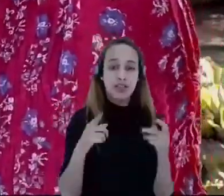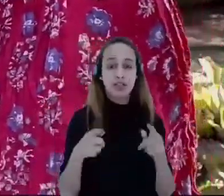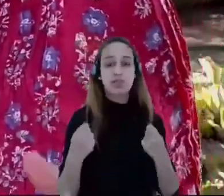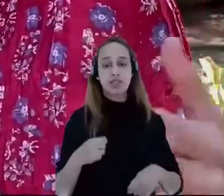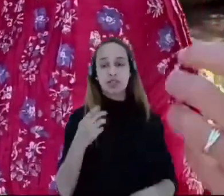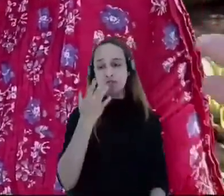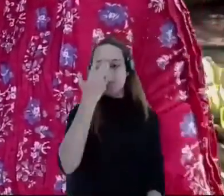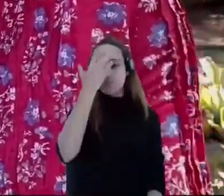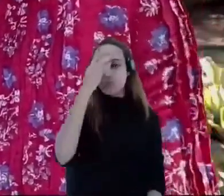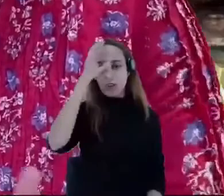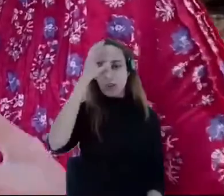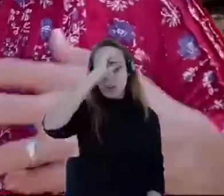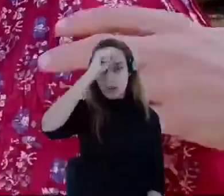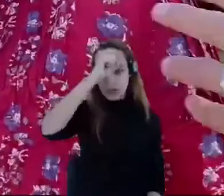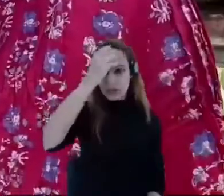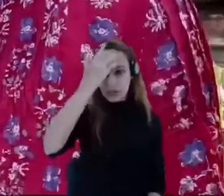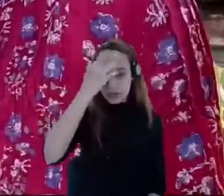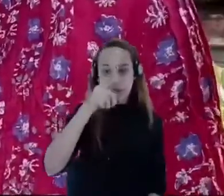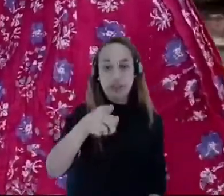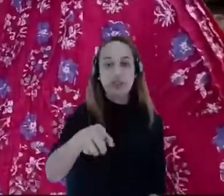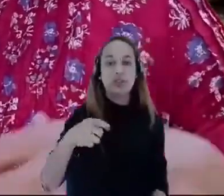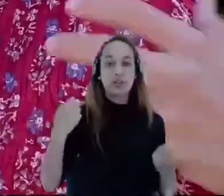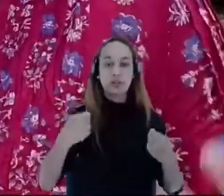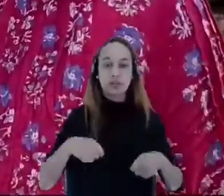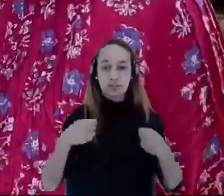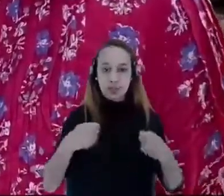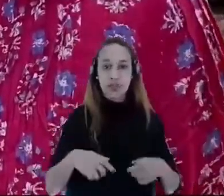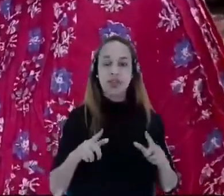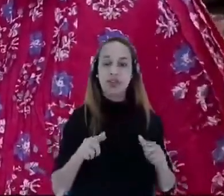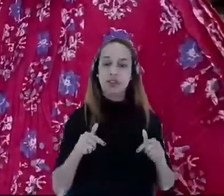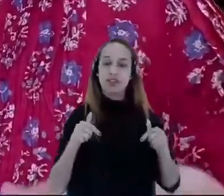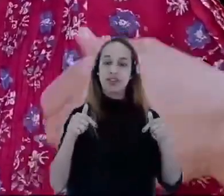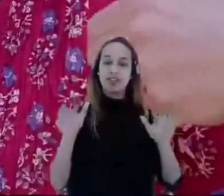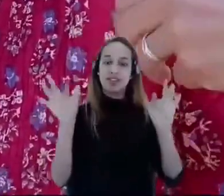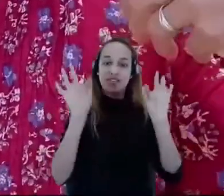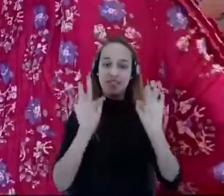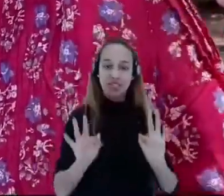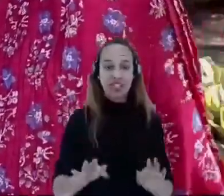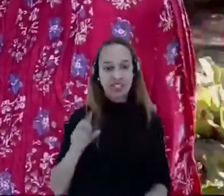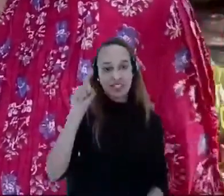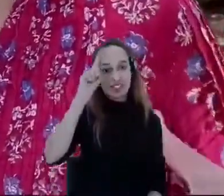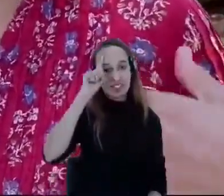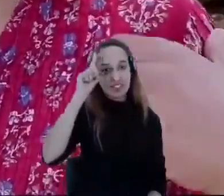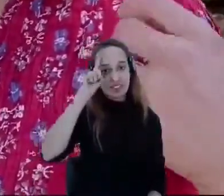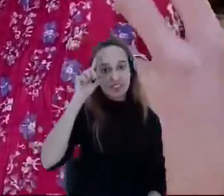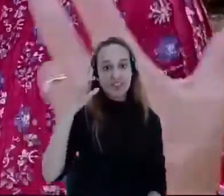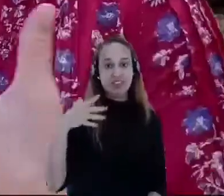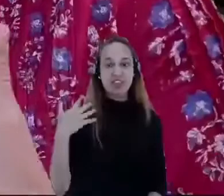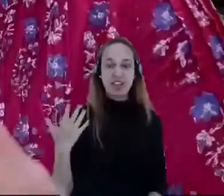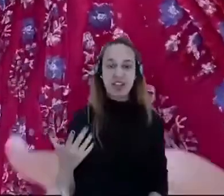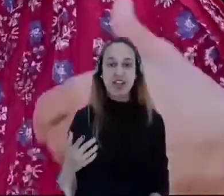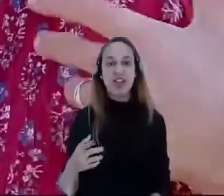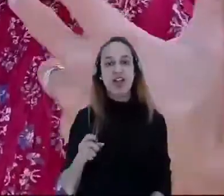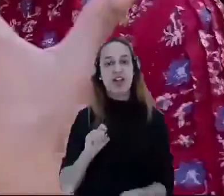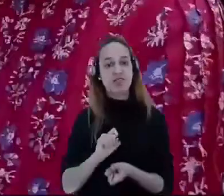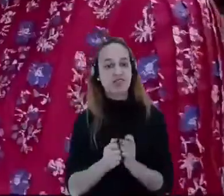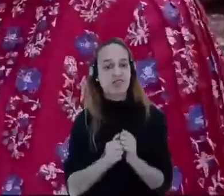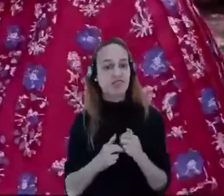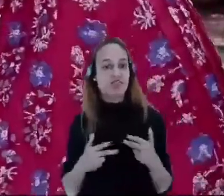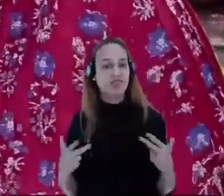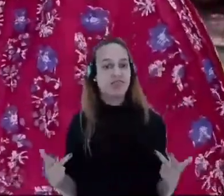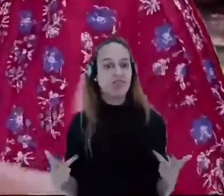aprender a meditar, se você precisa, se vai te fazer se sentir mais feliz no teu dia a dia, fazer esporte, fazer o que for, estar mais